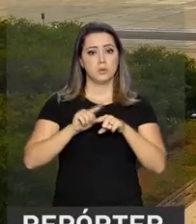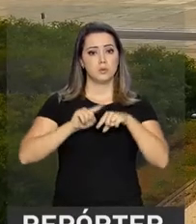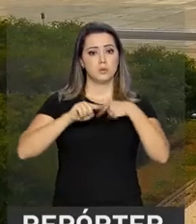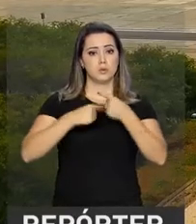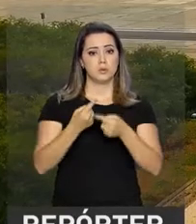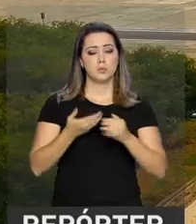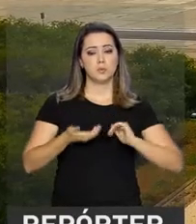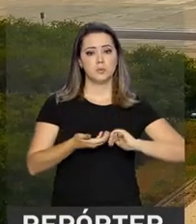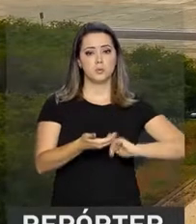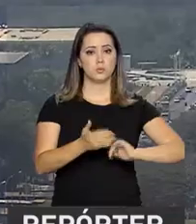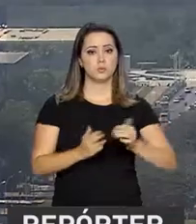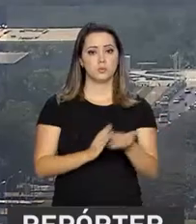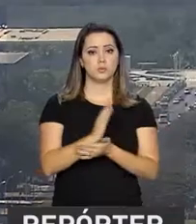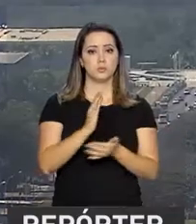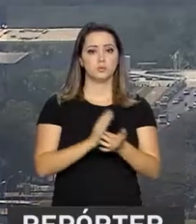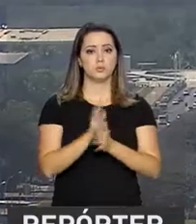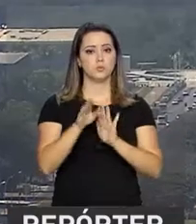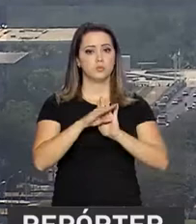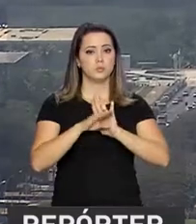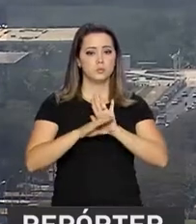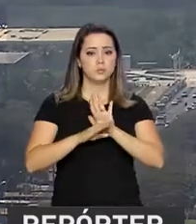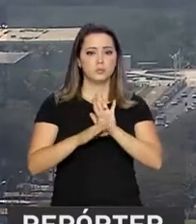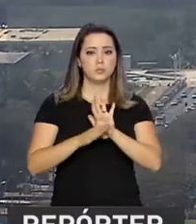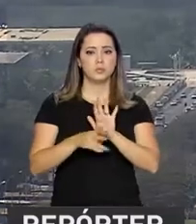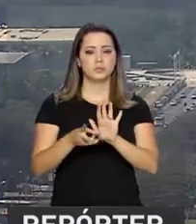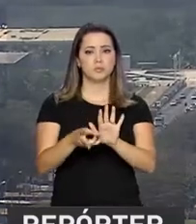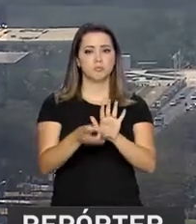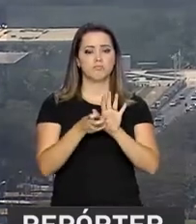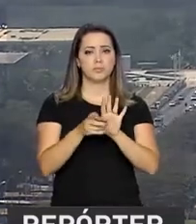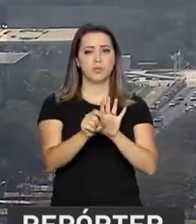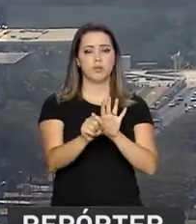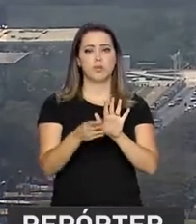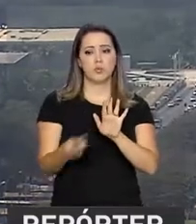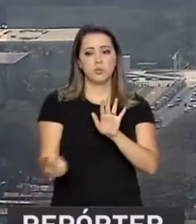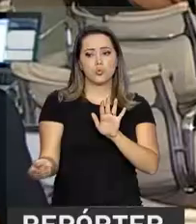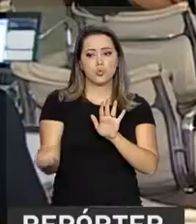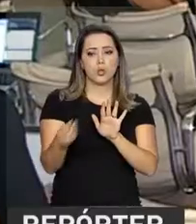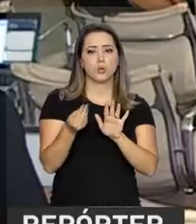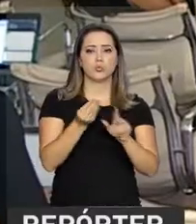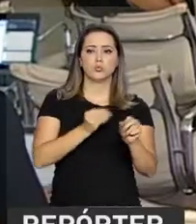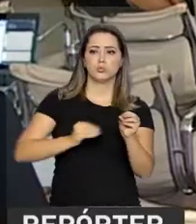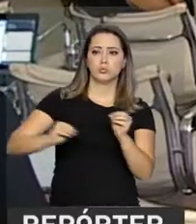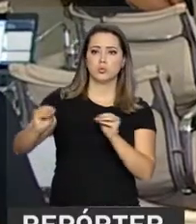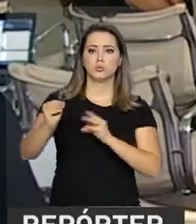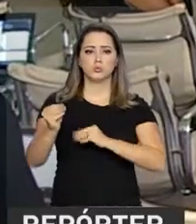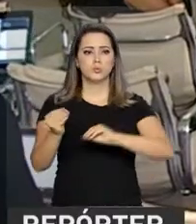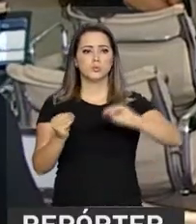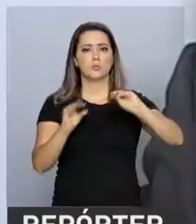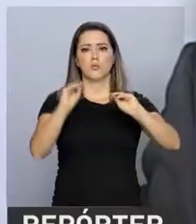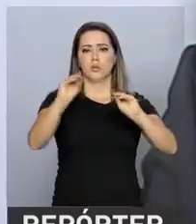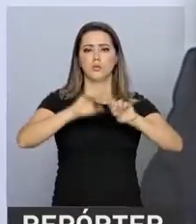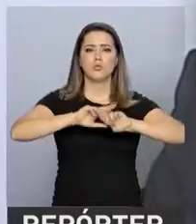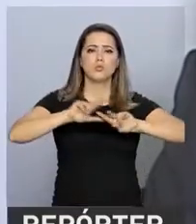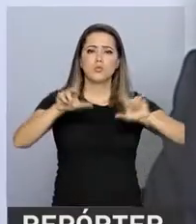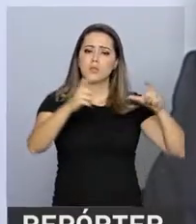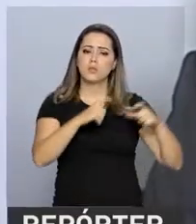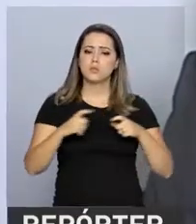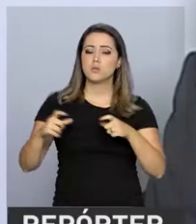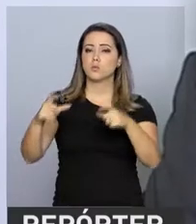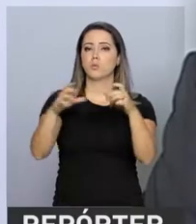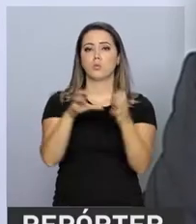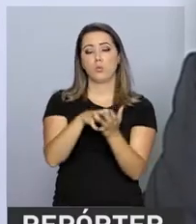do Congresso aprovar um projeto que prevê a realocação dos recursos para diferentes áreas. Há um